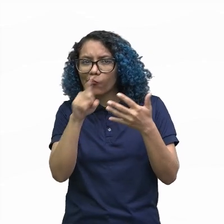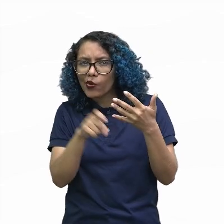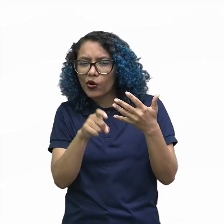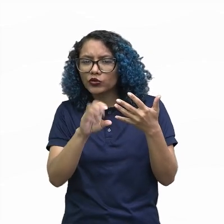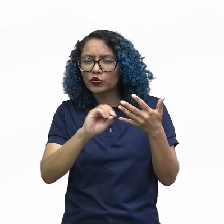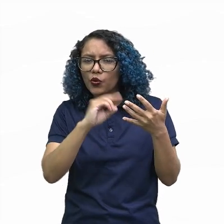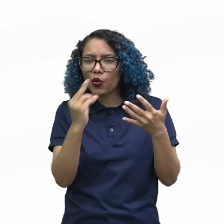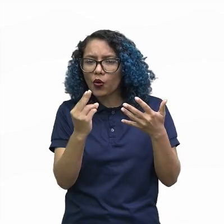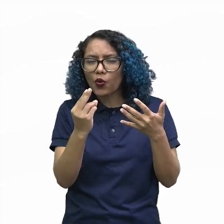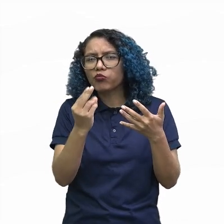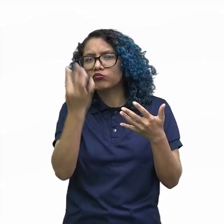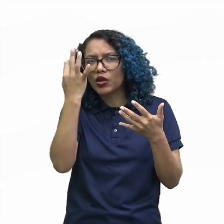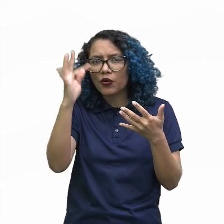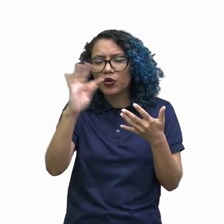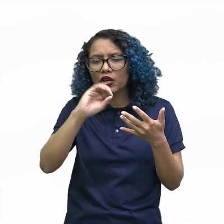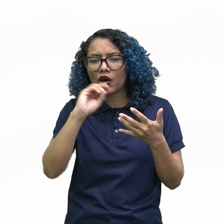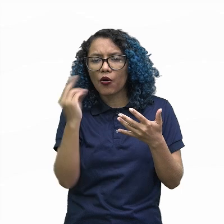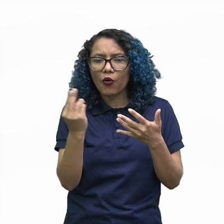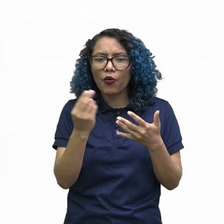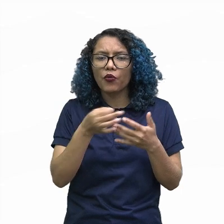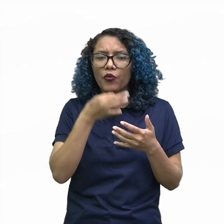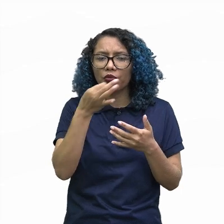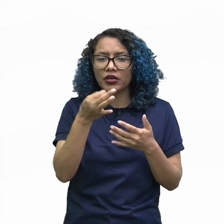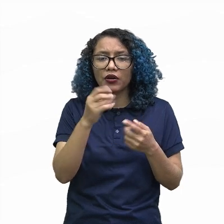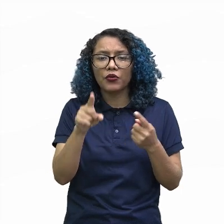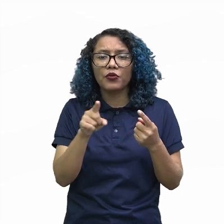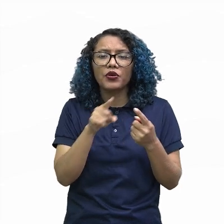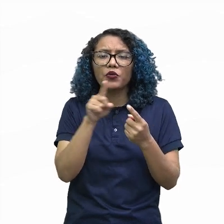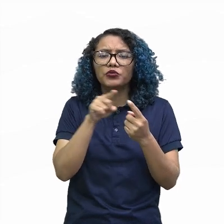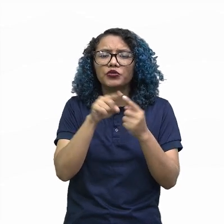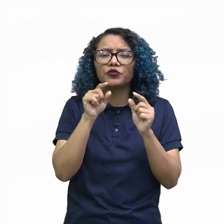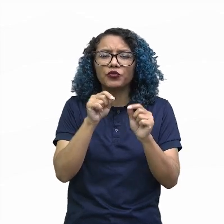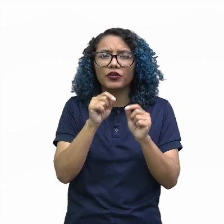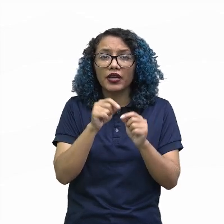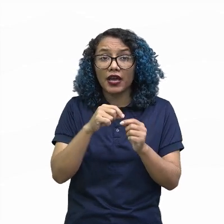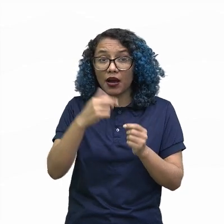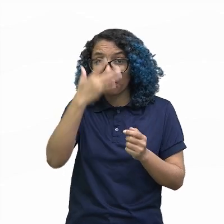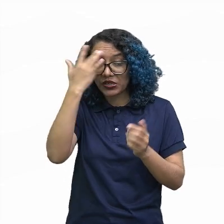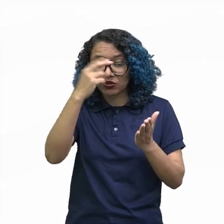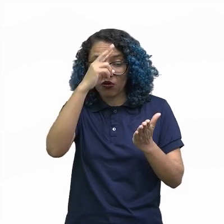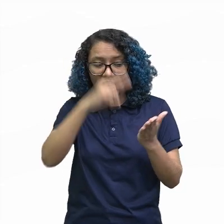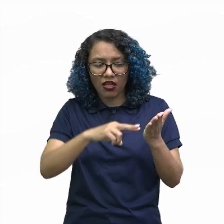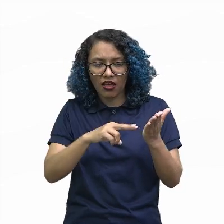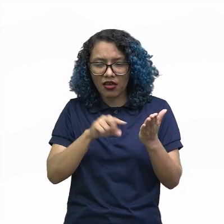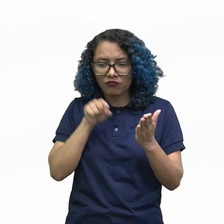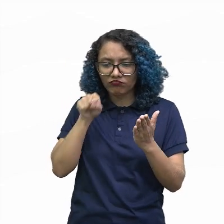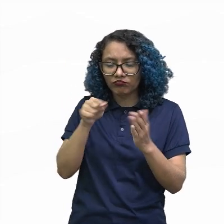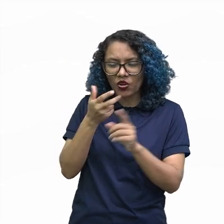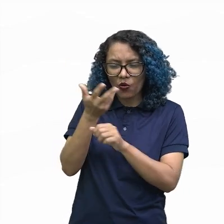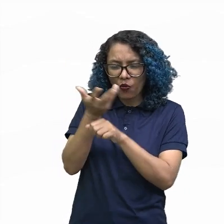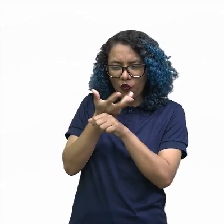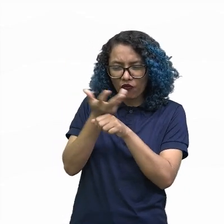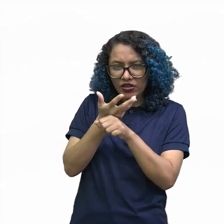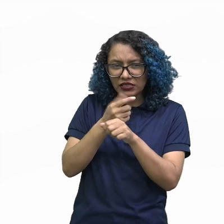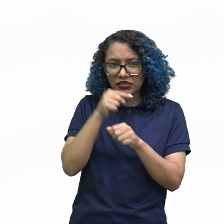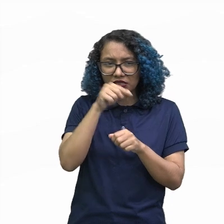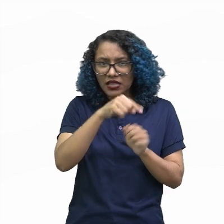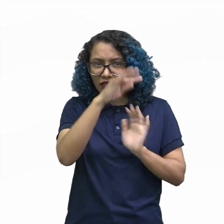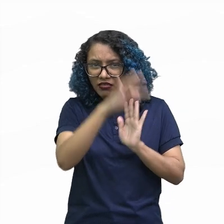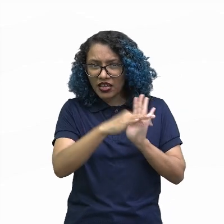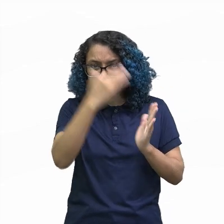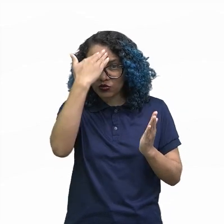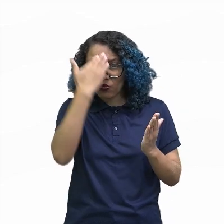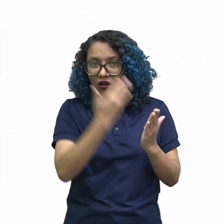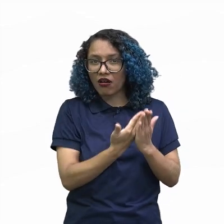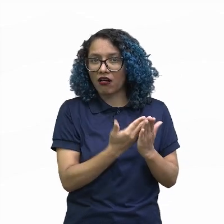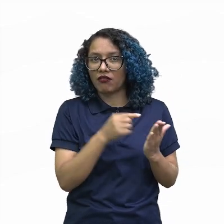ou opinião. E o objetivo dele é convencer o leitor, fazer com que ele acredite naquilo que está sendo falado,